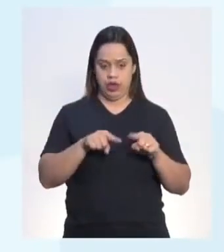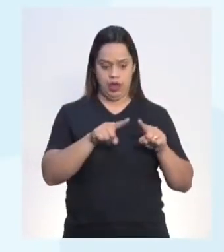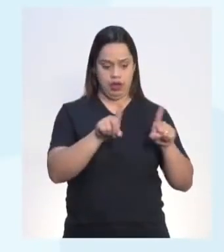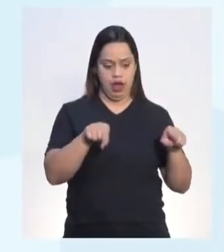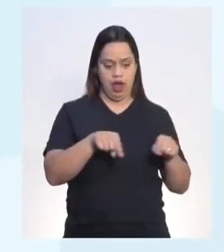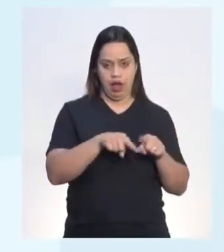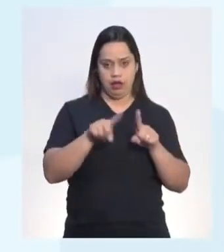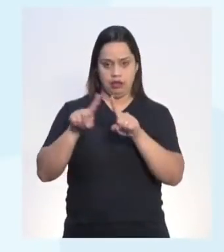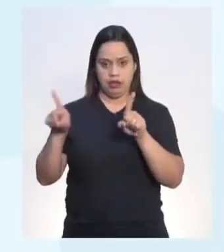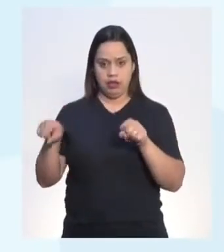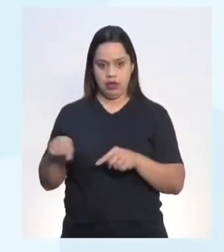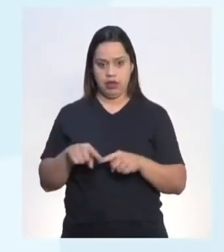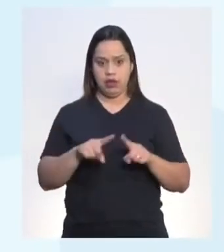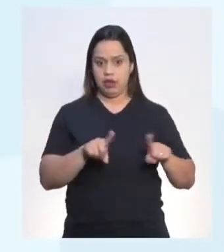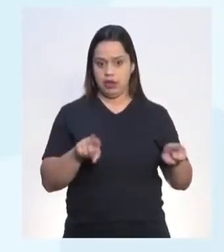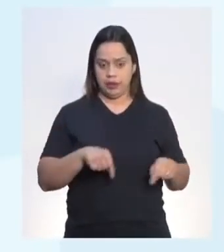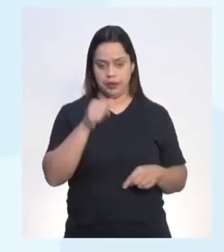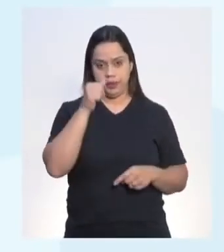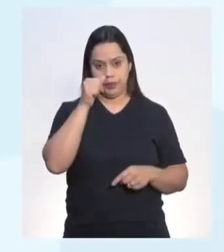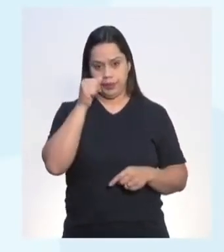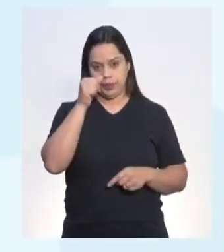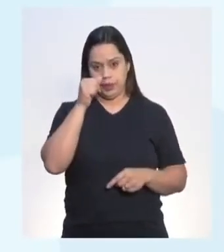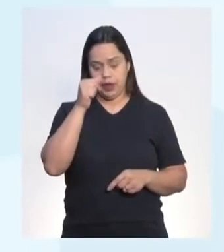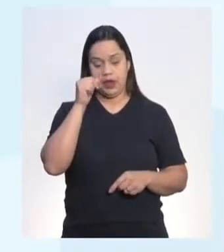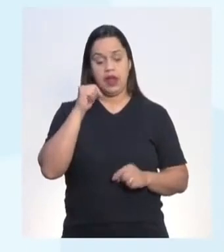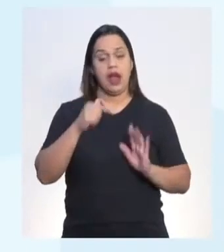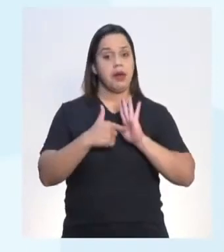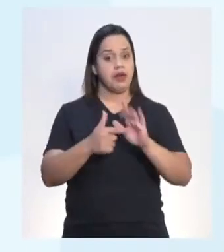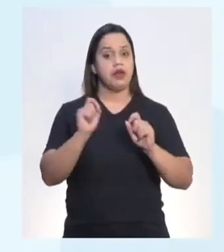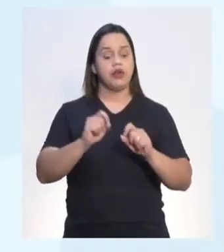lotes. A figura a seguir apresenta o lote de